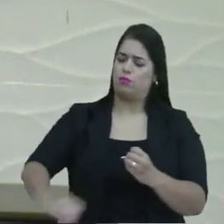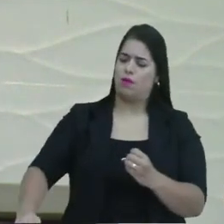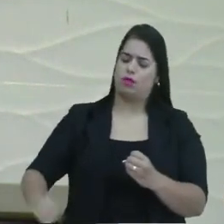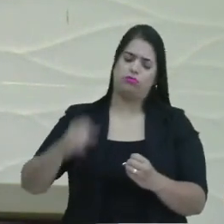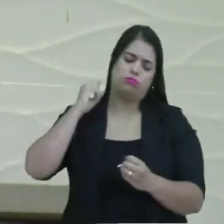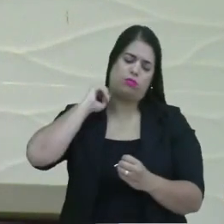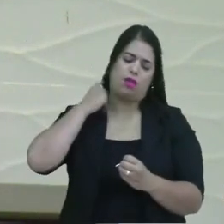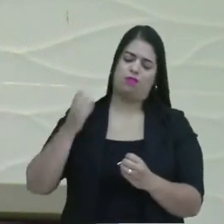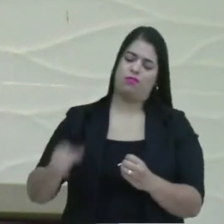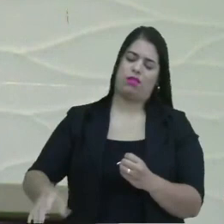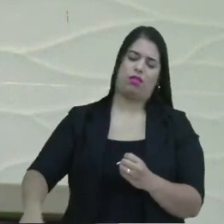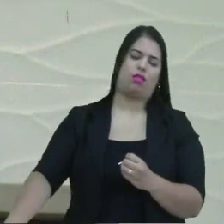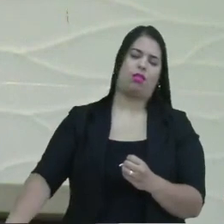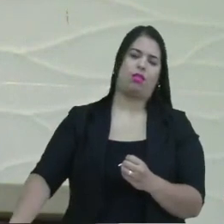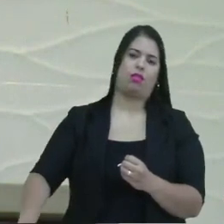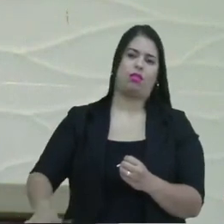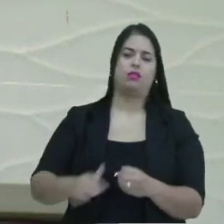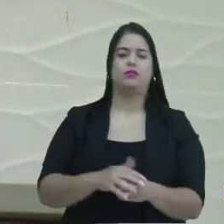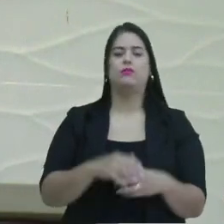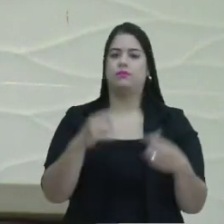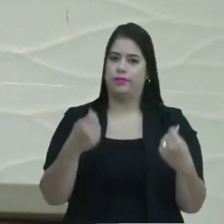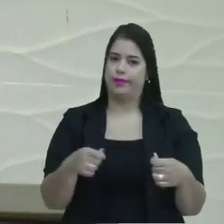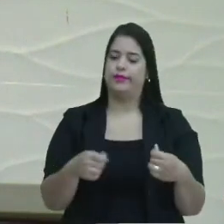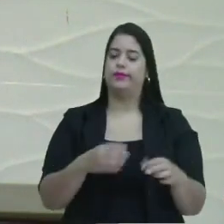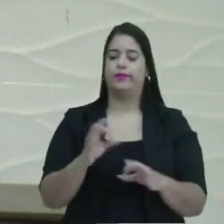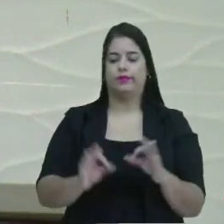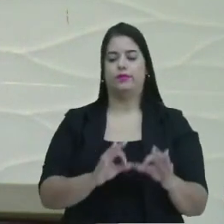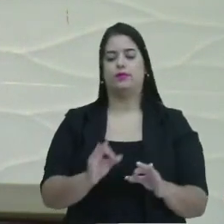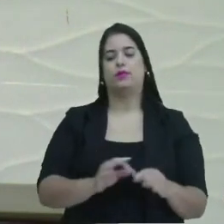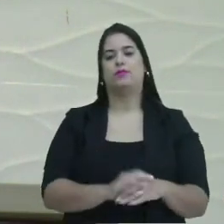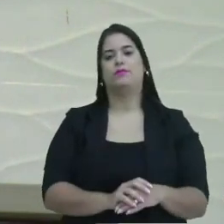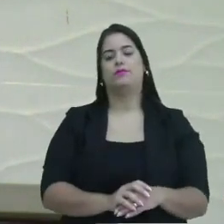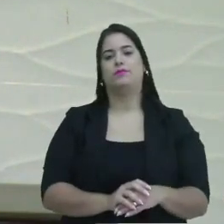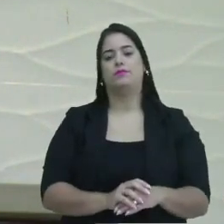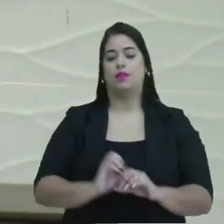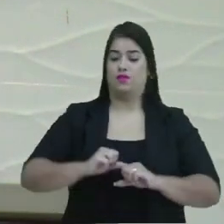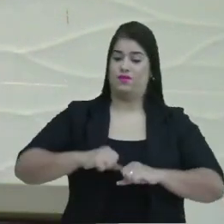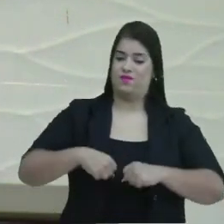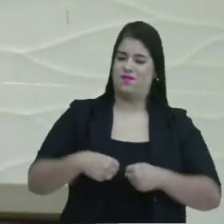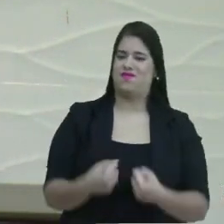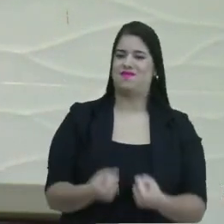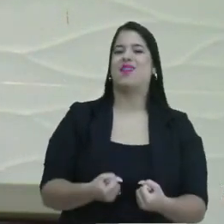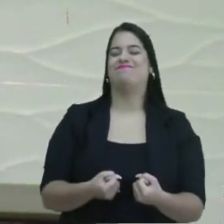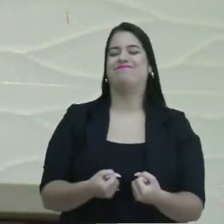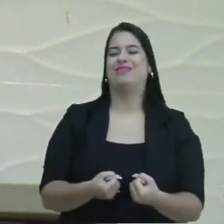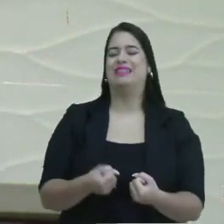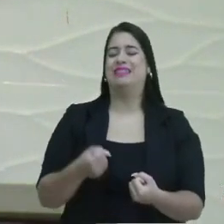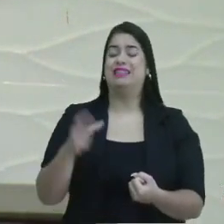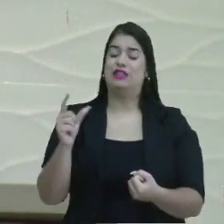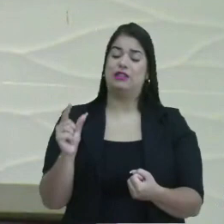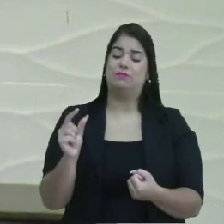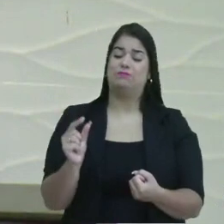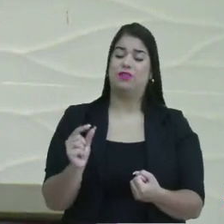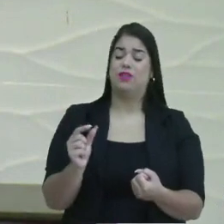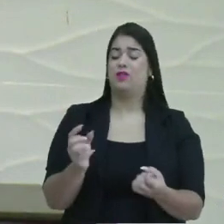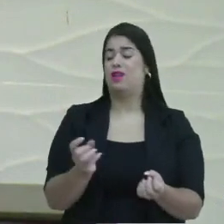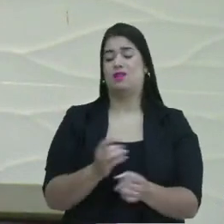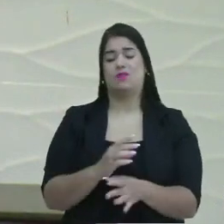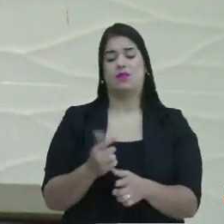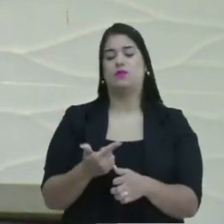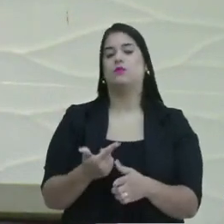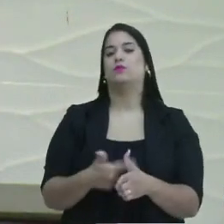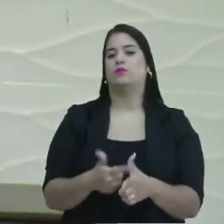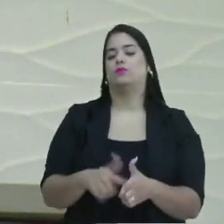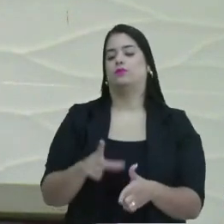pode fazer 100%, mas também tem que se alocar esforços para que possa minimizar esse problema existente